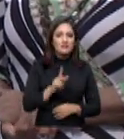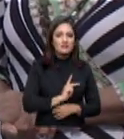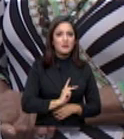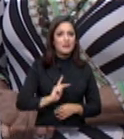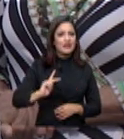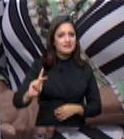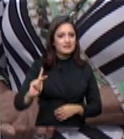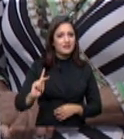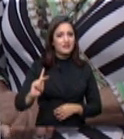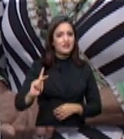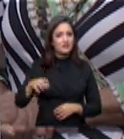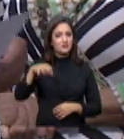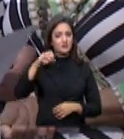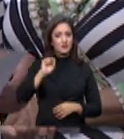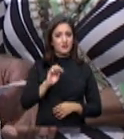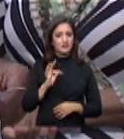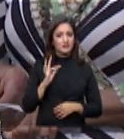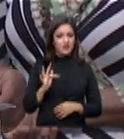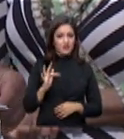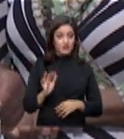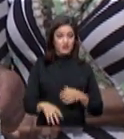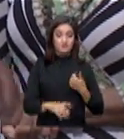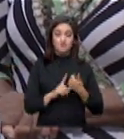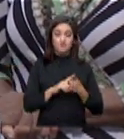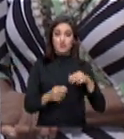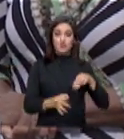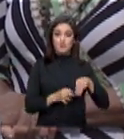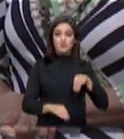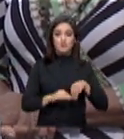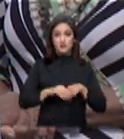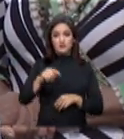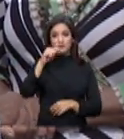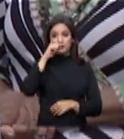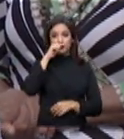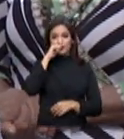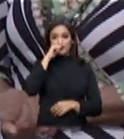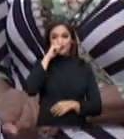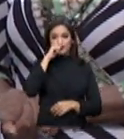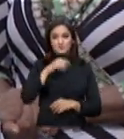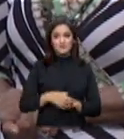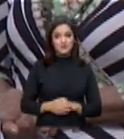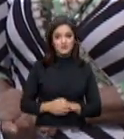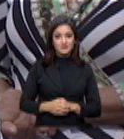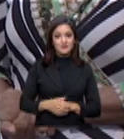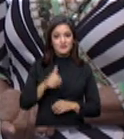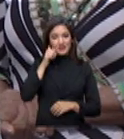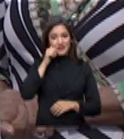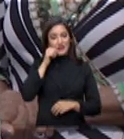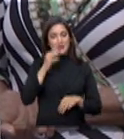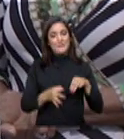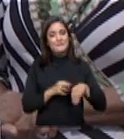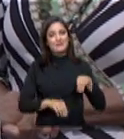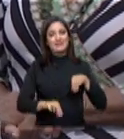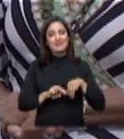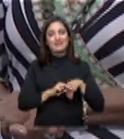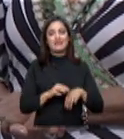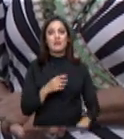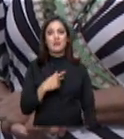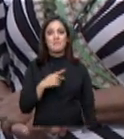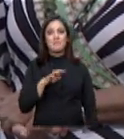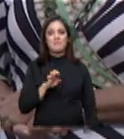vez, ministro Edson Fachin, ministra Maria Cristina